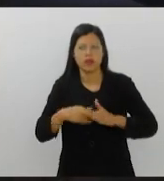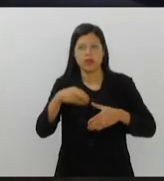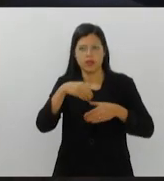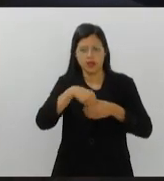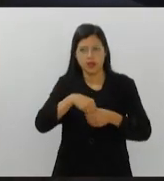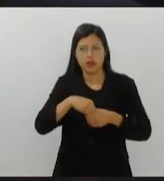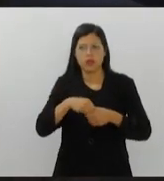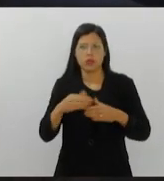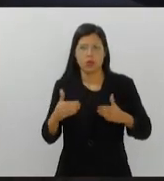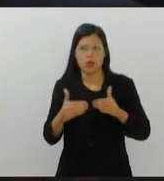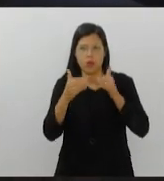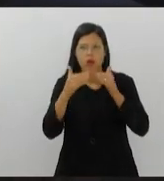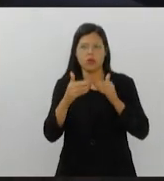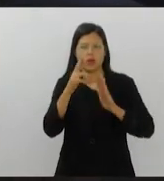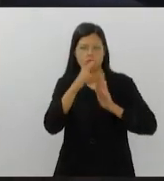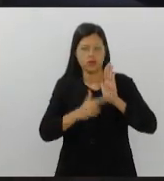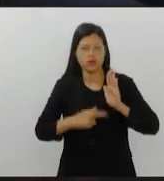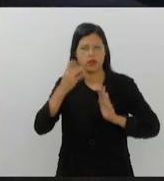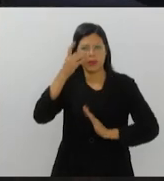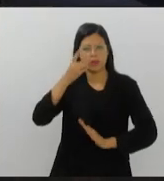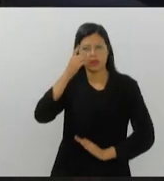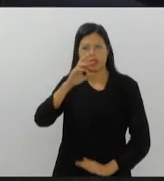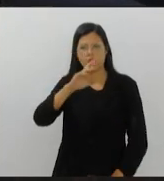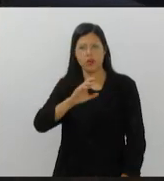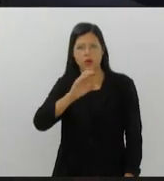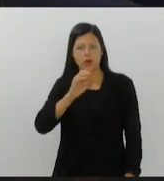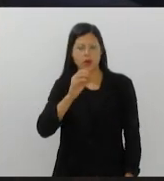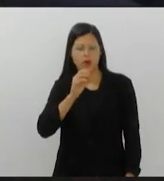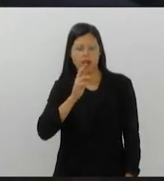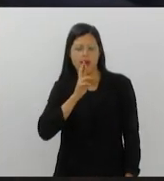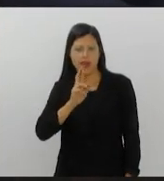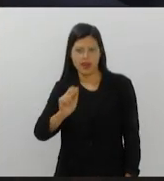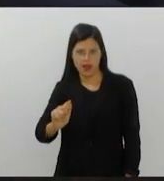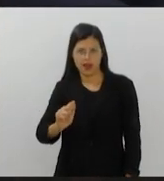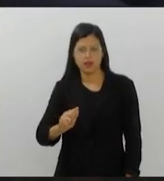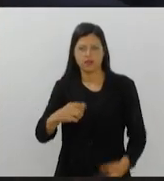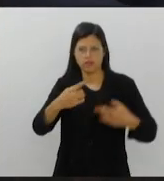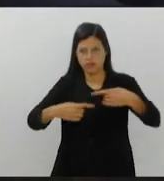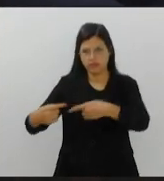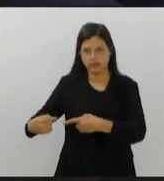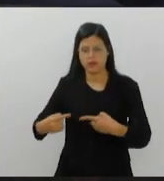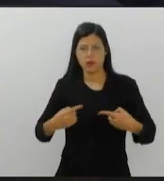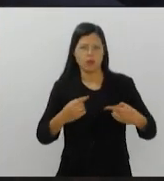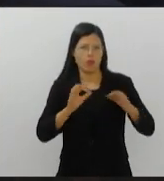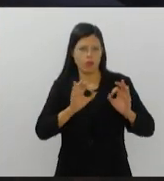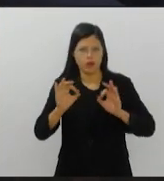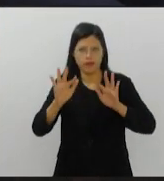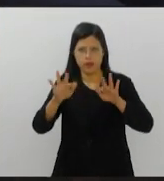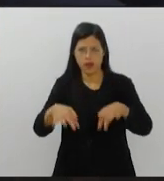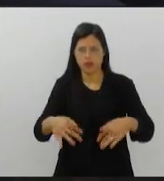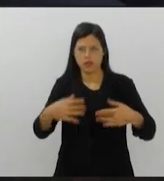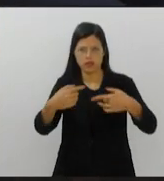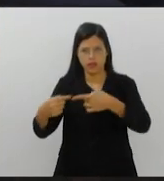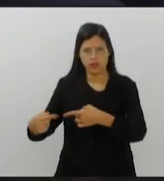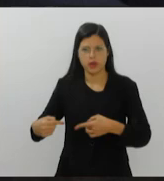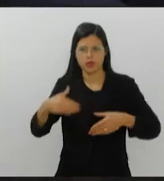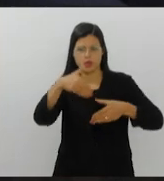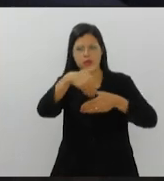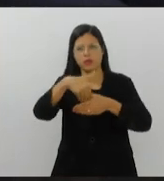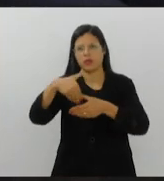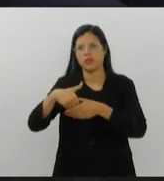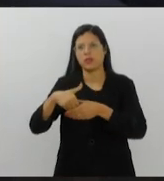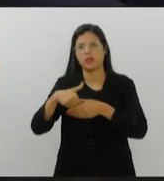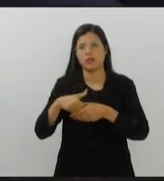Externas favorável à relatoria do deputado Rodrigo Amorim. Em discussão, não havendo quem queira discutir, encerrada a discussão. Em